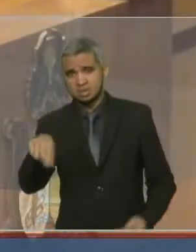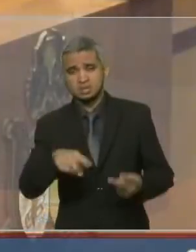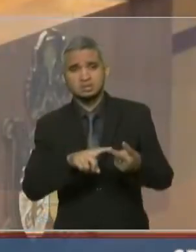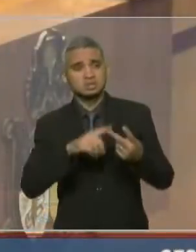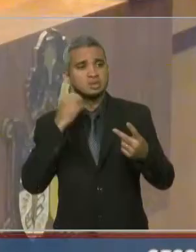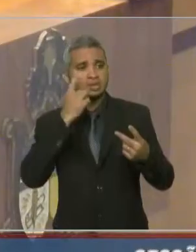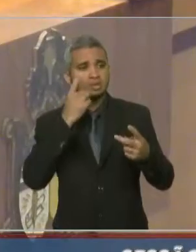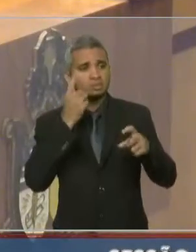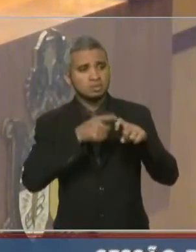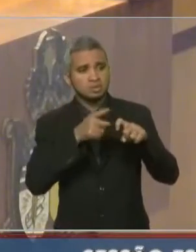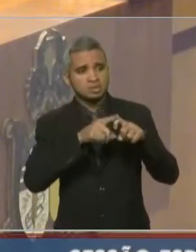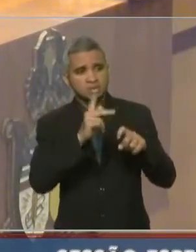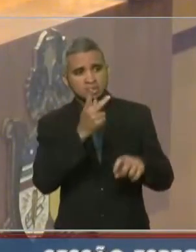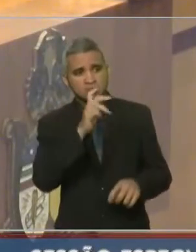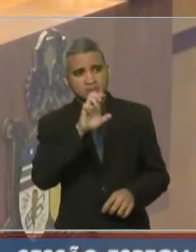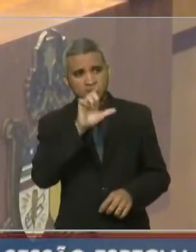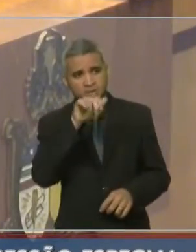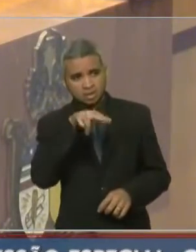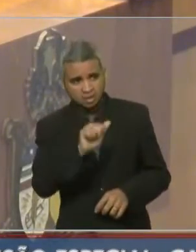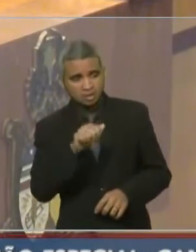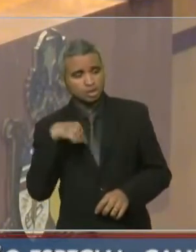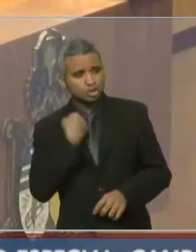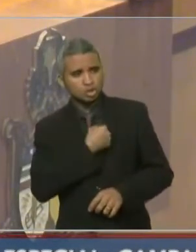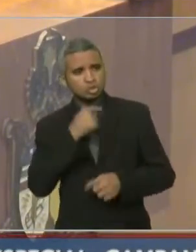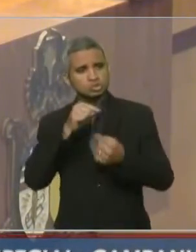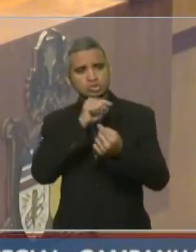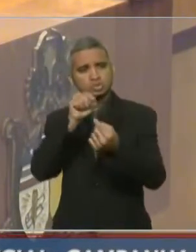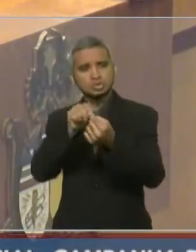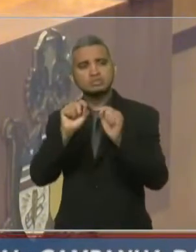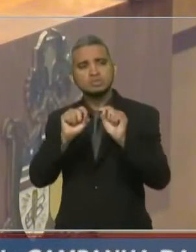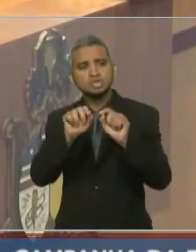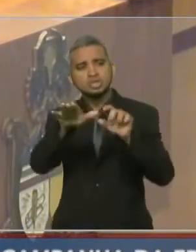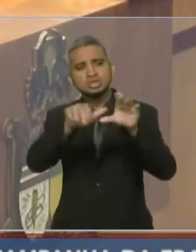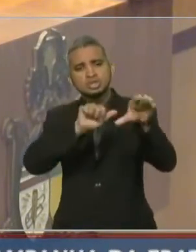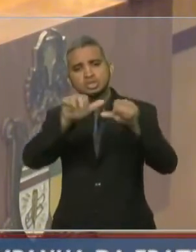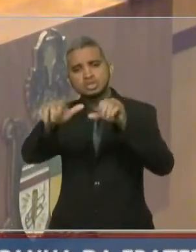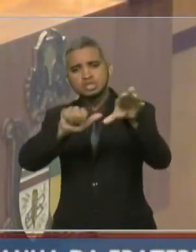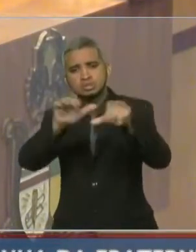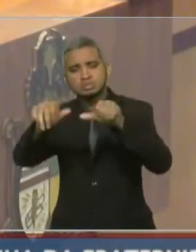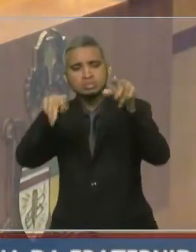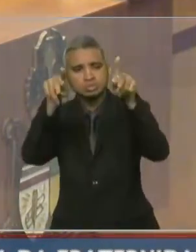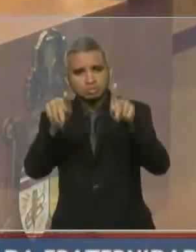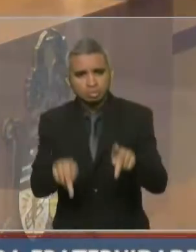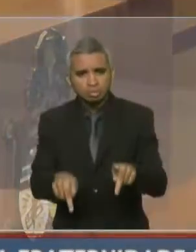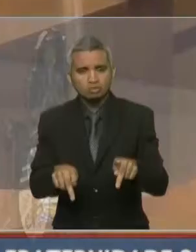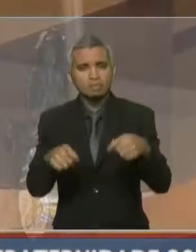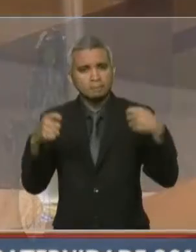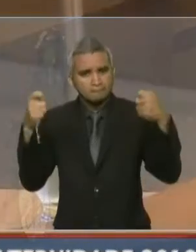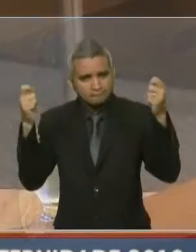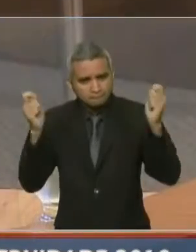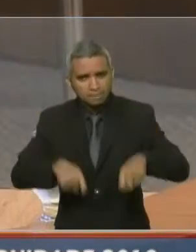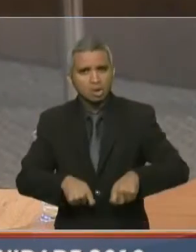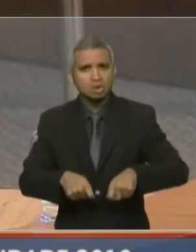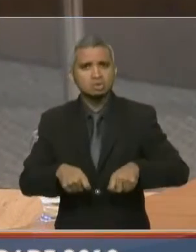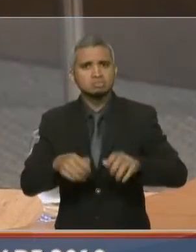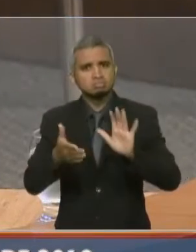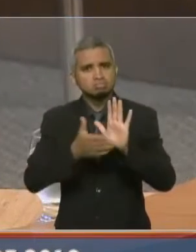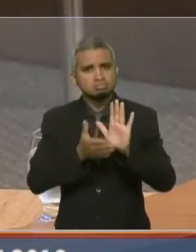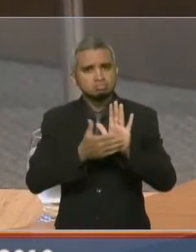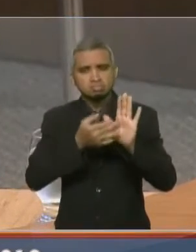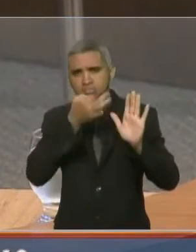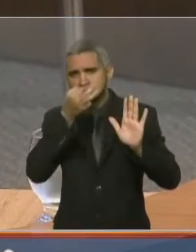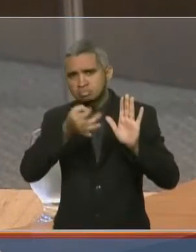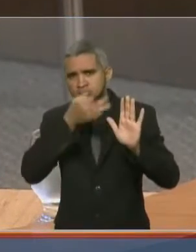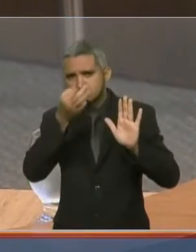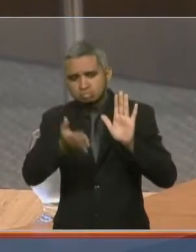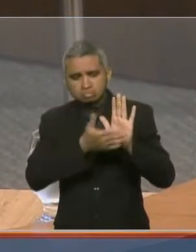povo para uma participação efetiva da elaboração das políticas públicas. Requer mais do que, no